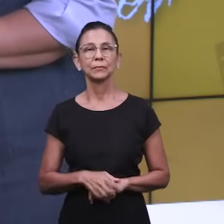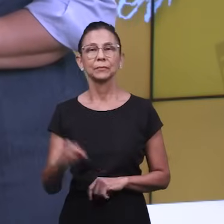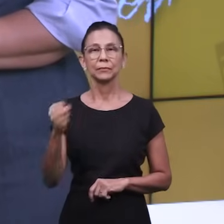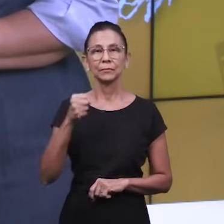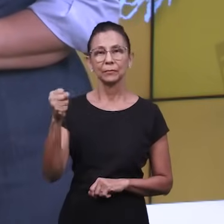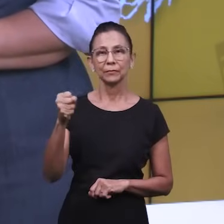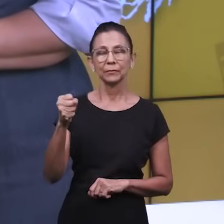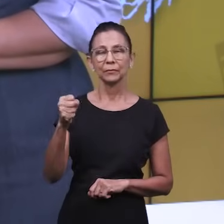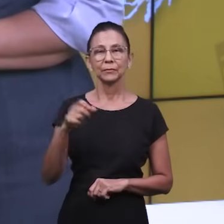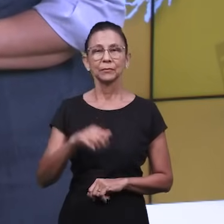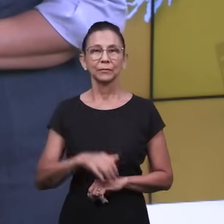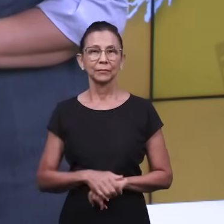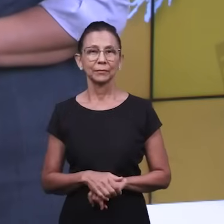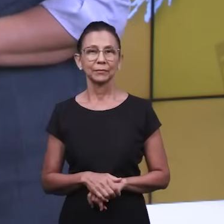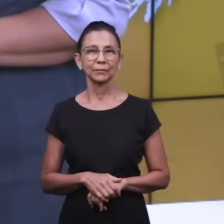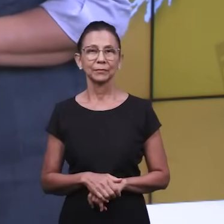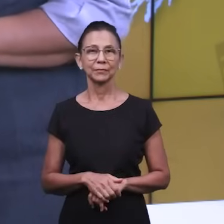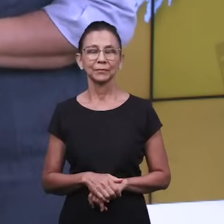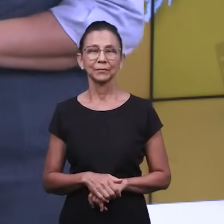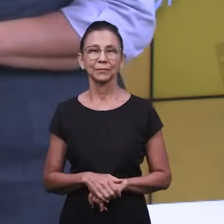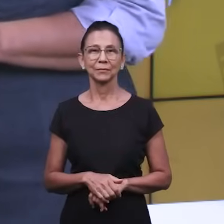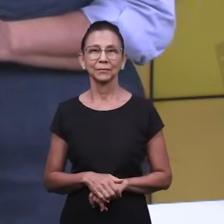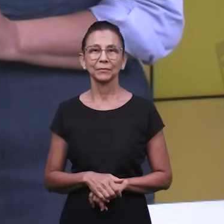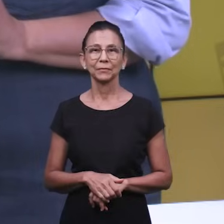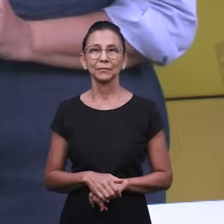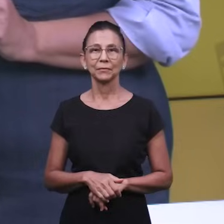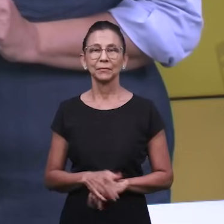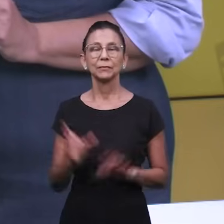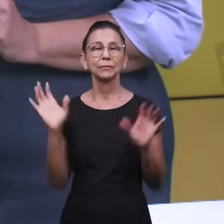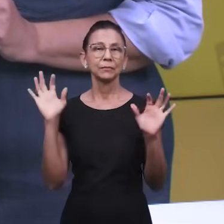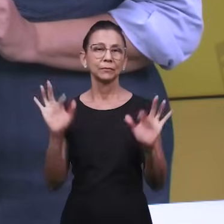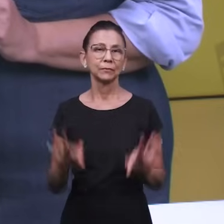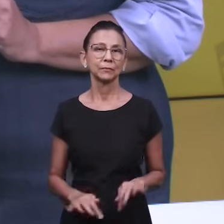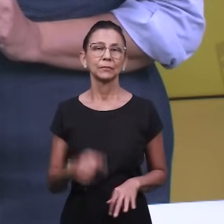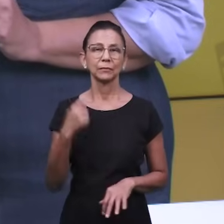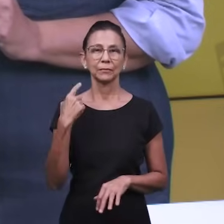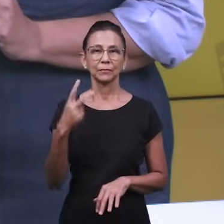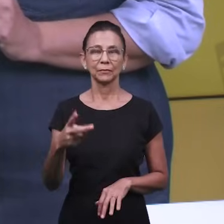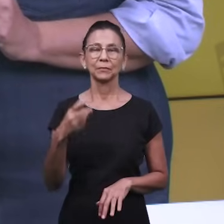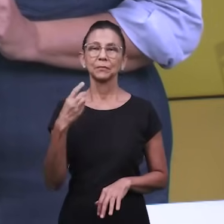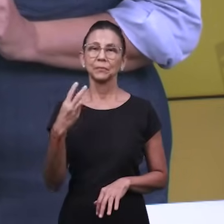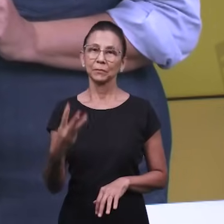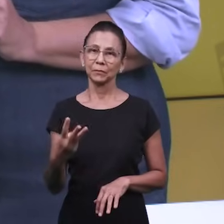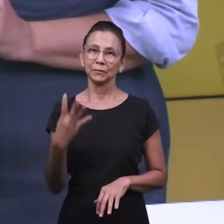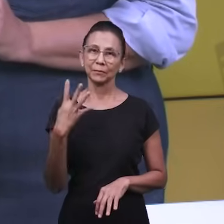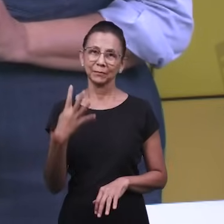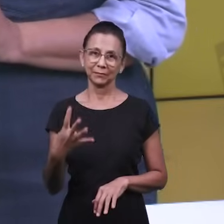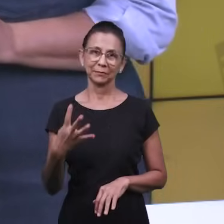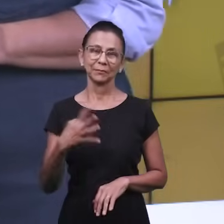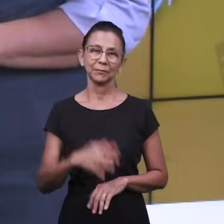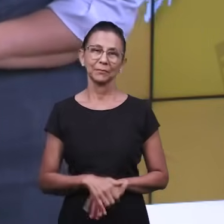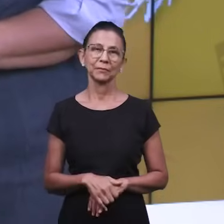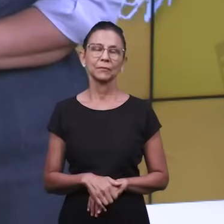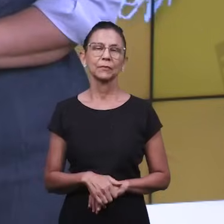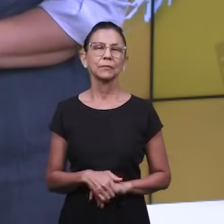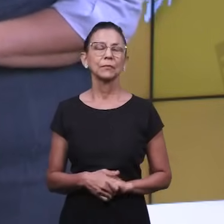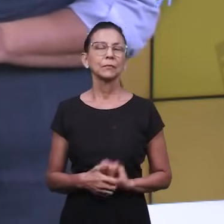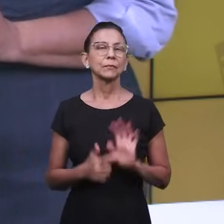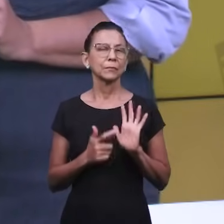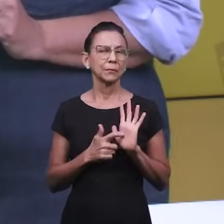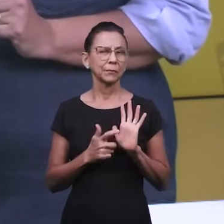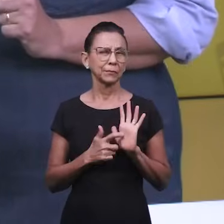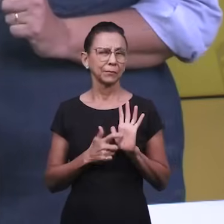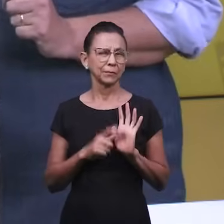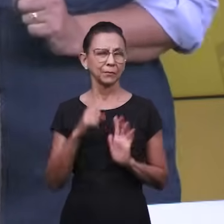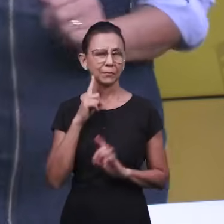toca, balança, toca. E no final, 1, 2, 3, 4. A tia vai mostrar só